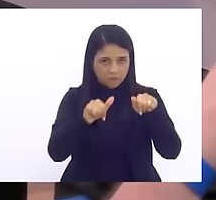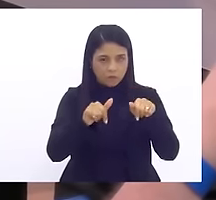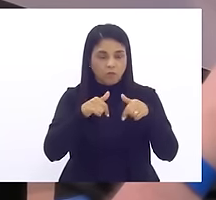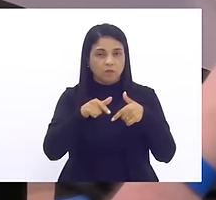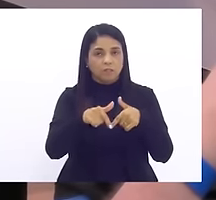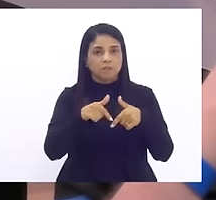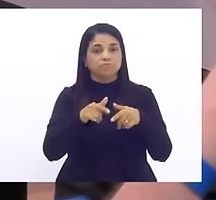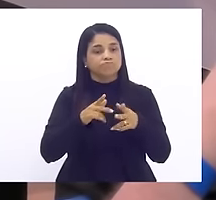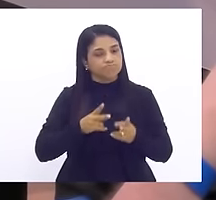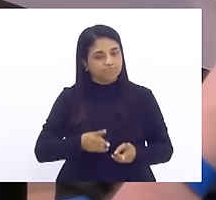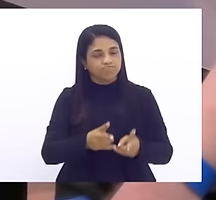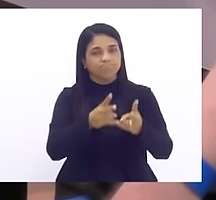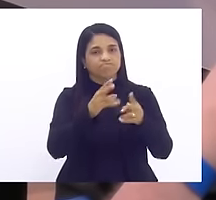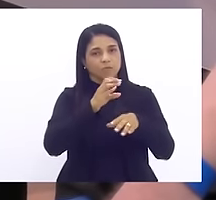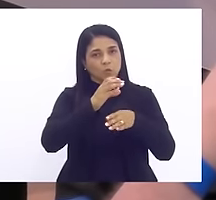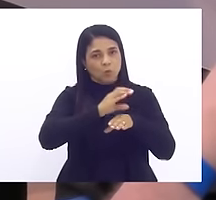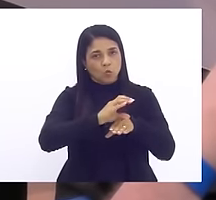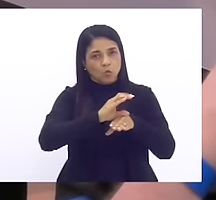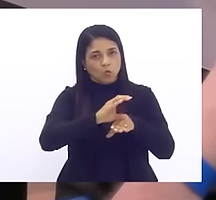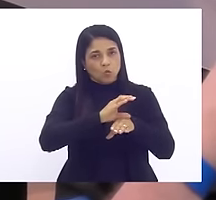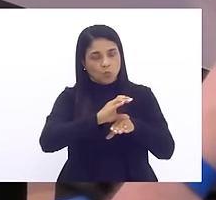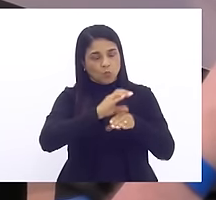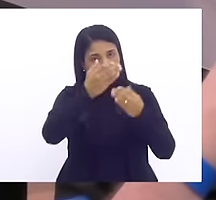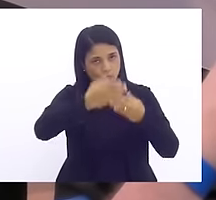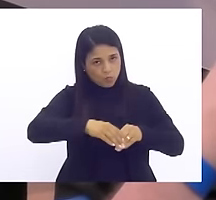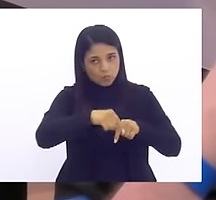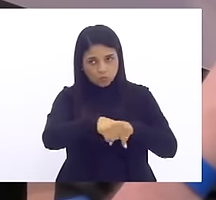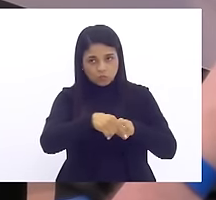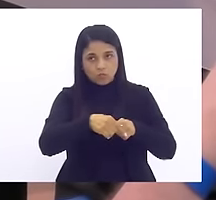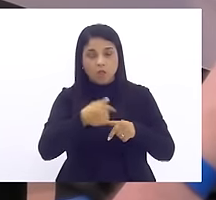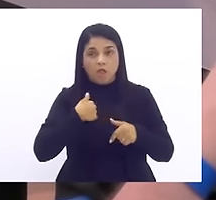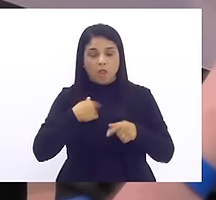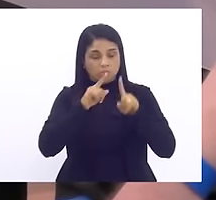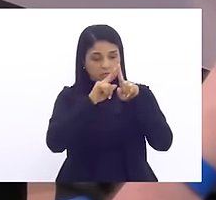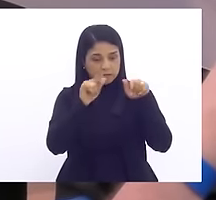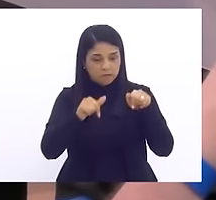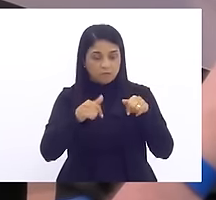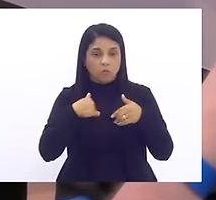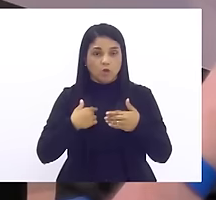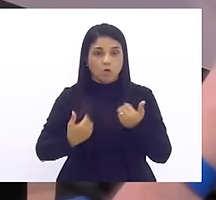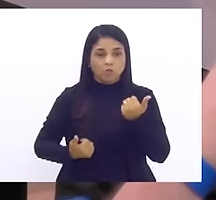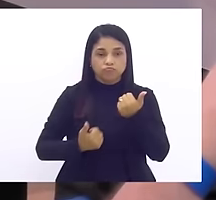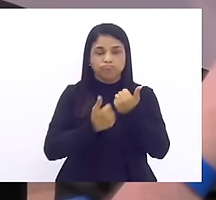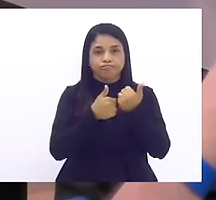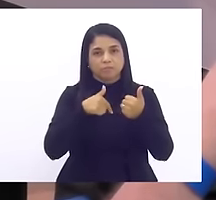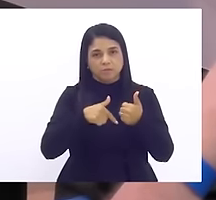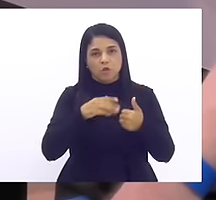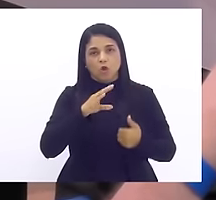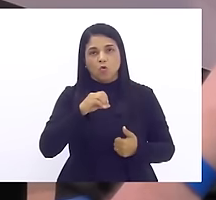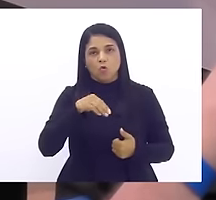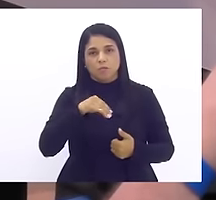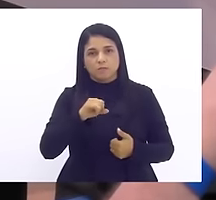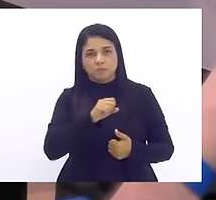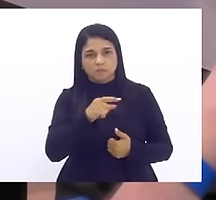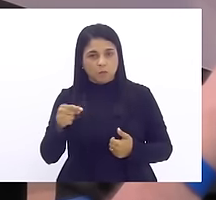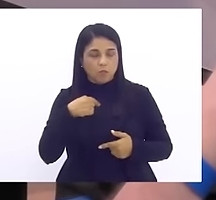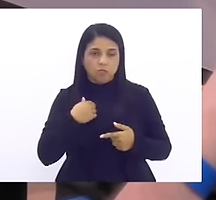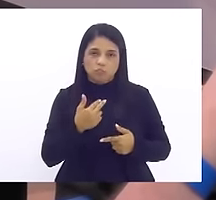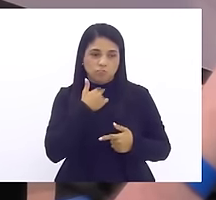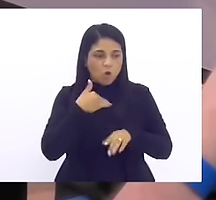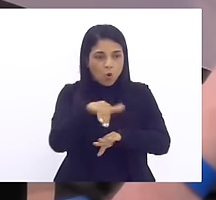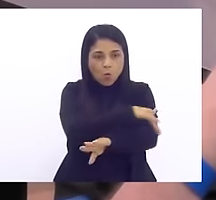tem que ser servidor efetivo do quadro de serviço do Detran por exemplo eu sou um servidor comissionado eu não posso ser potariado eu não posso ir pra Rua